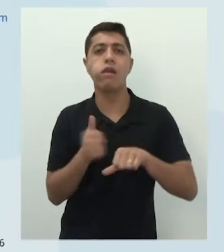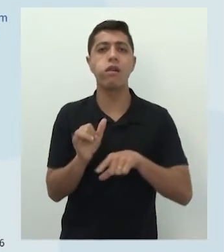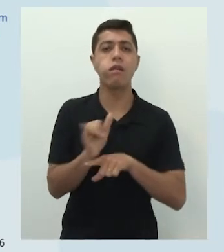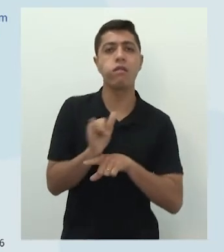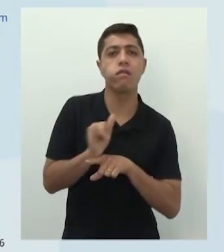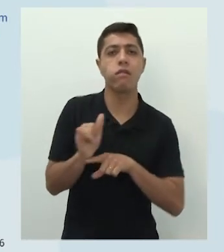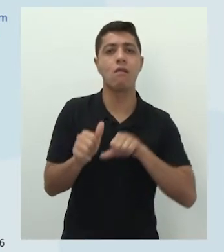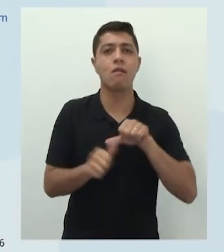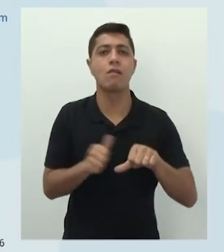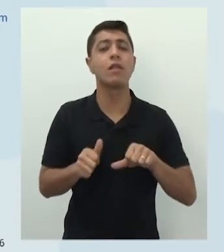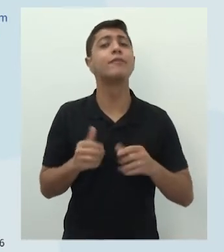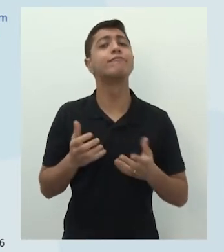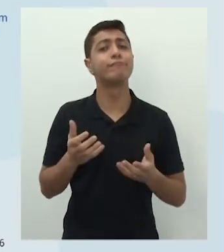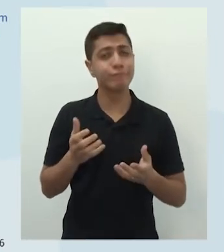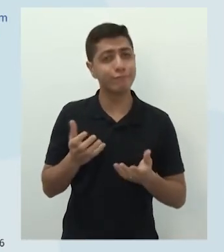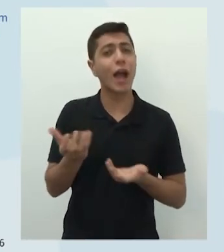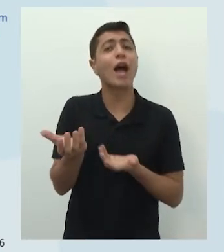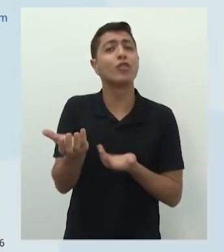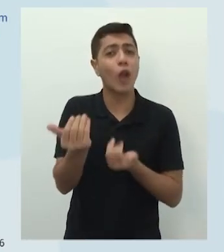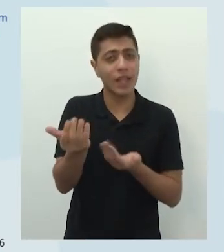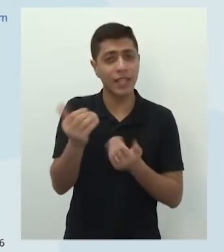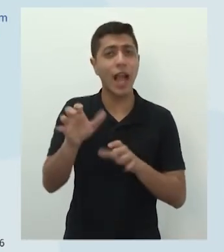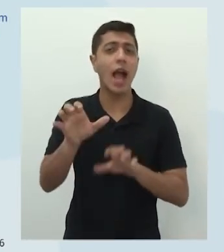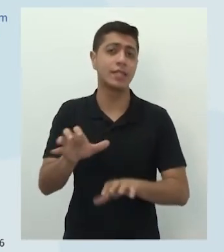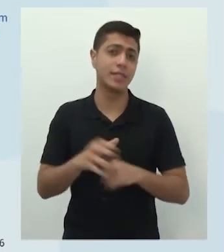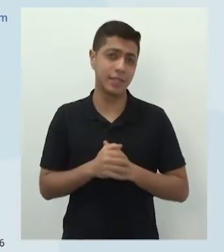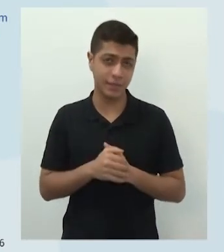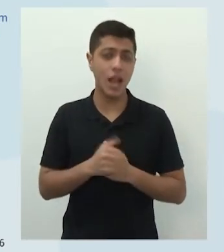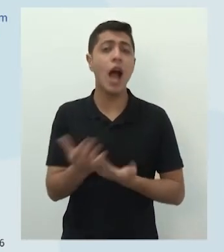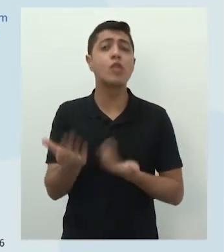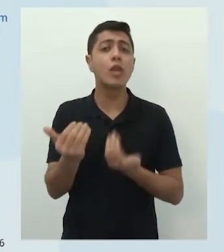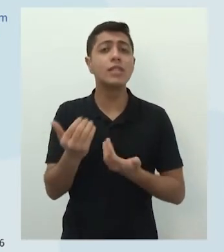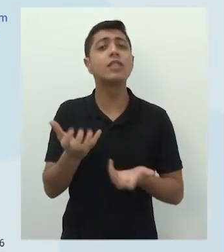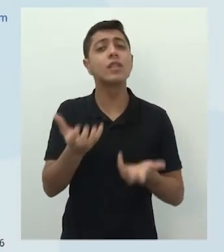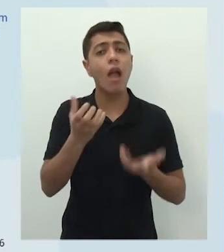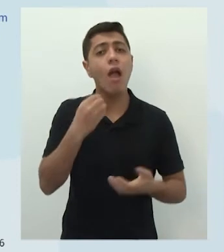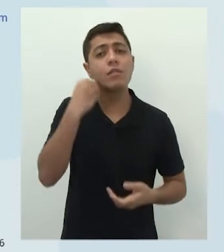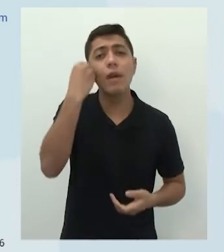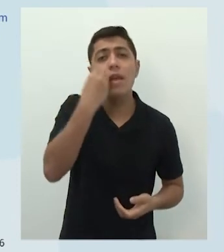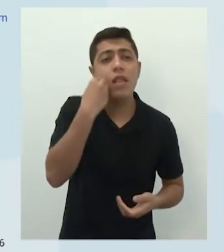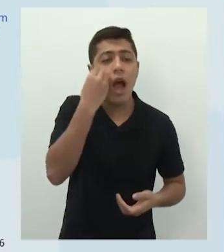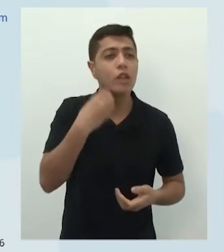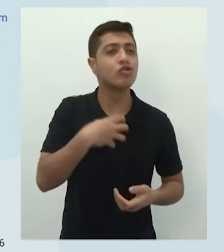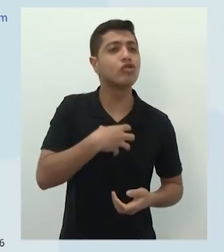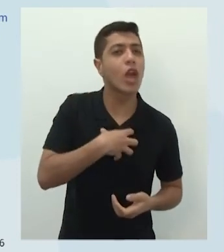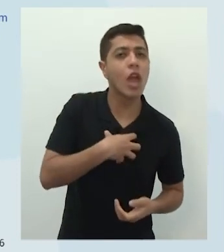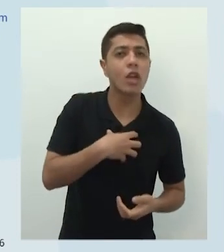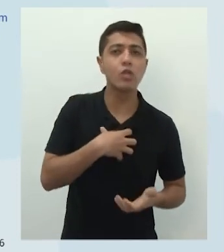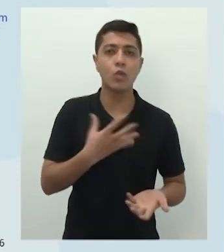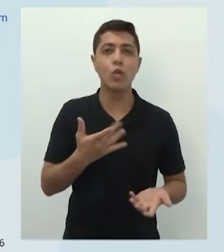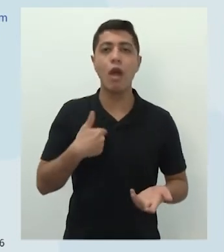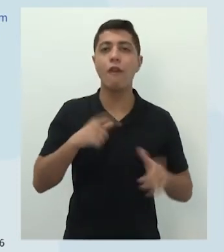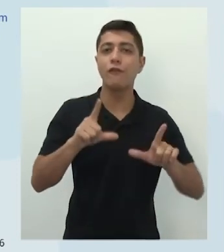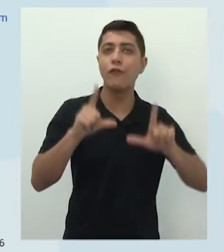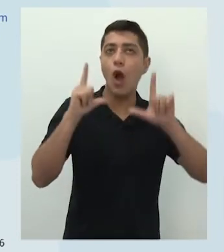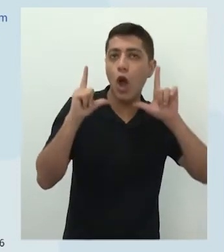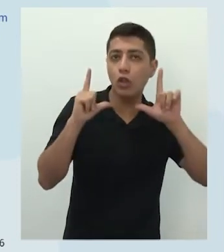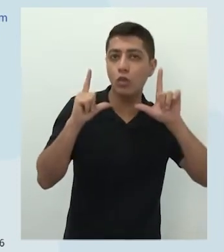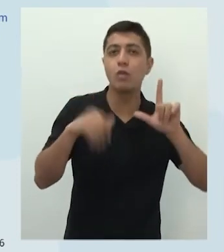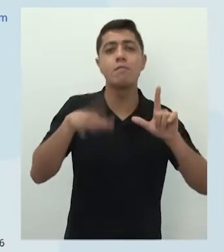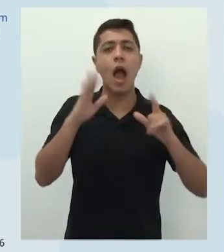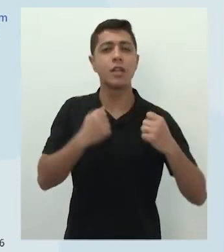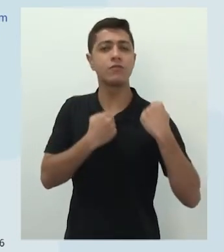parecer mais velha, pegava uma identidade diferente para parecer mais velha, fazia um cambalacho aí, punha